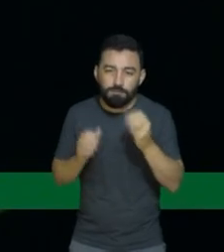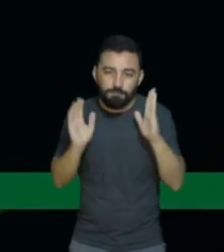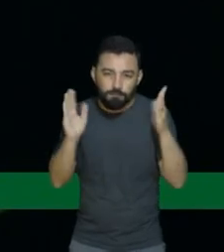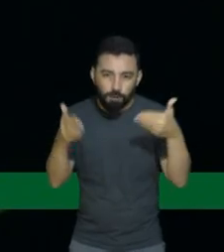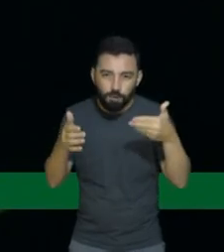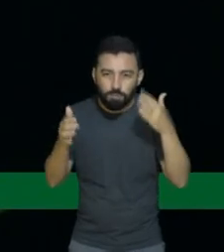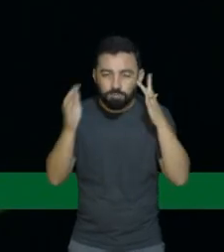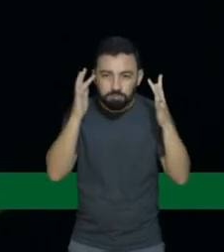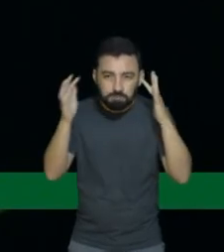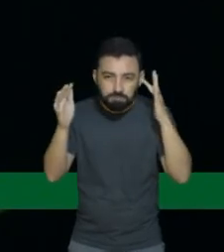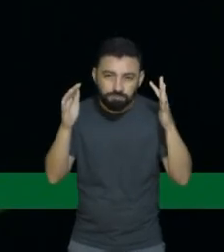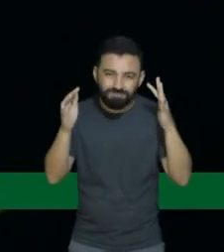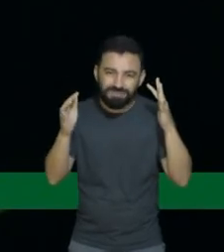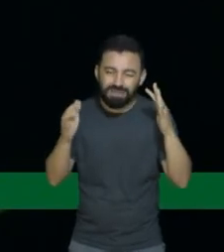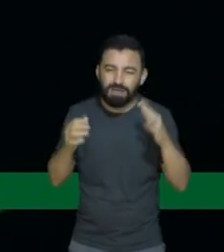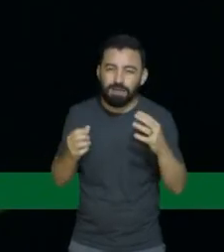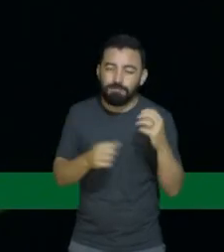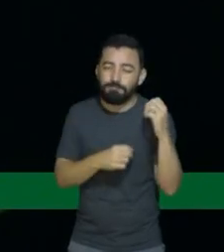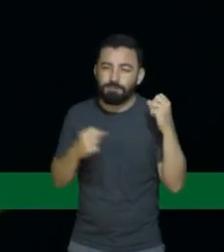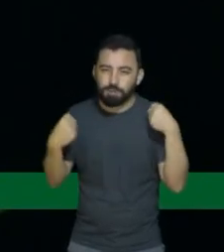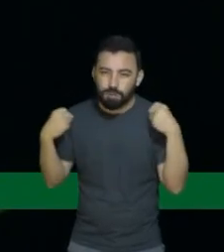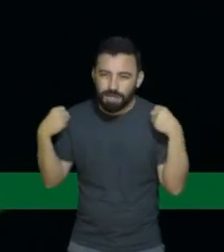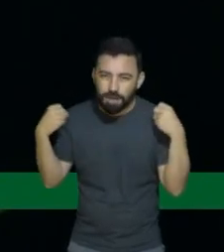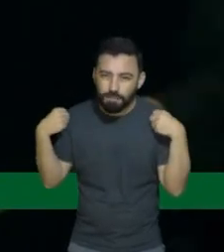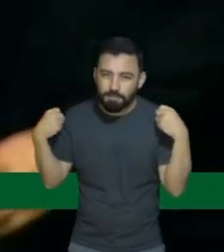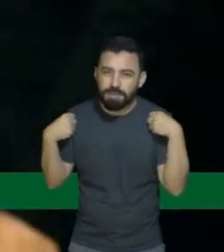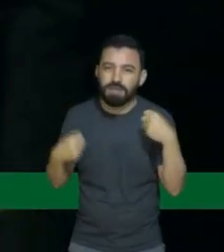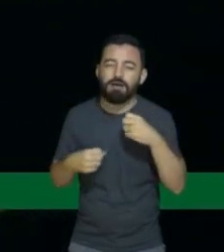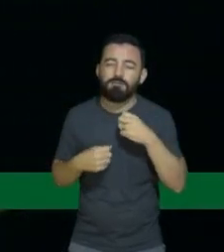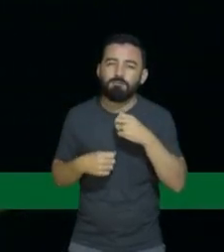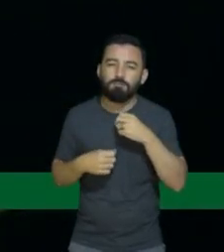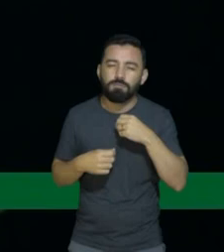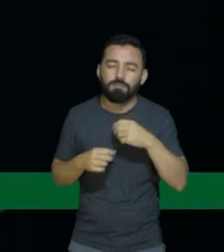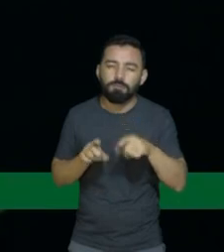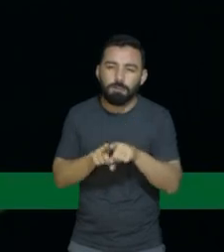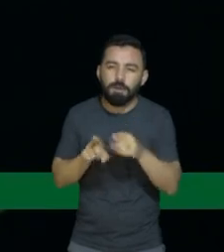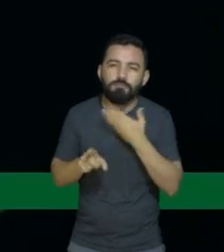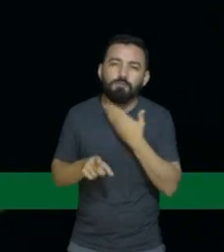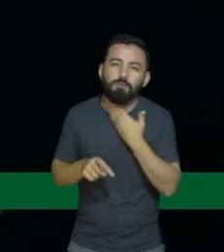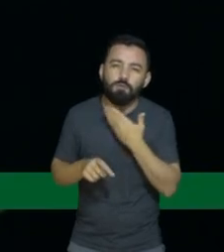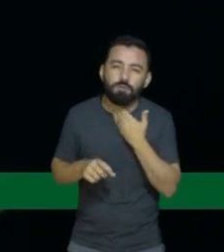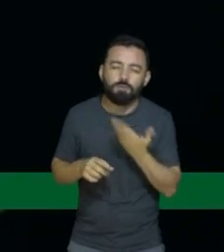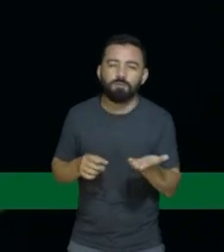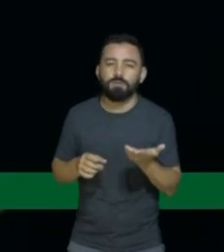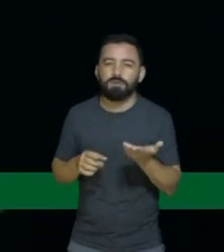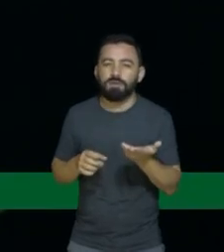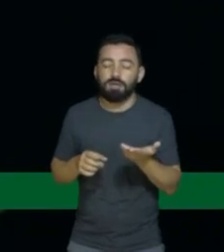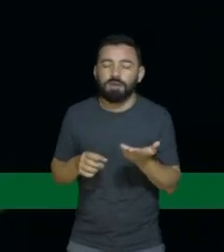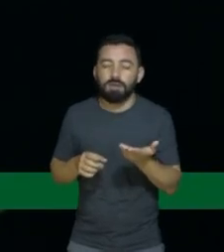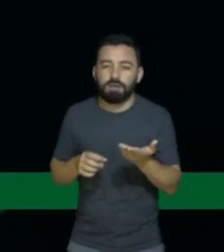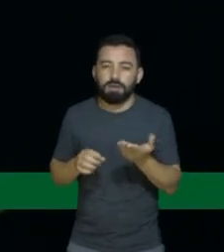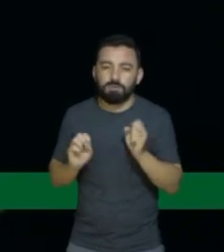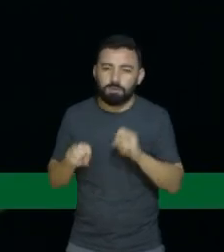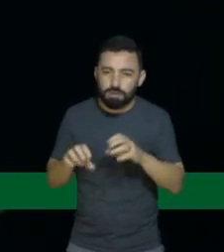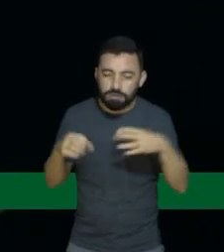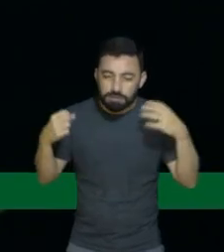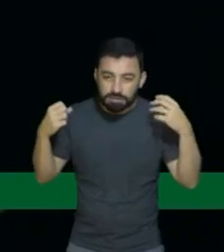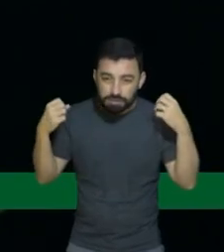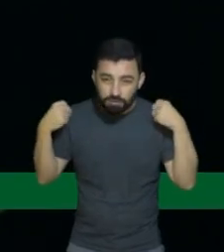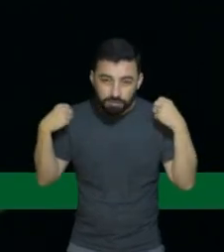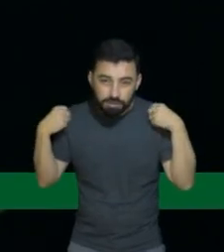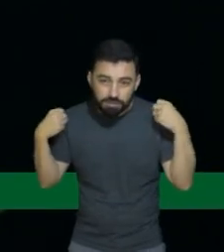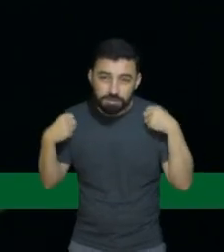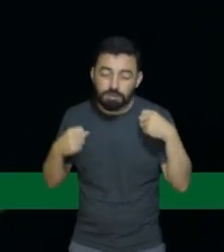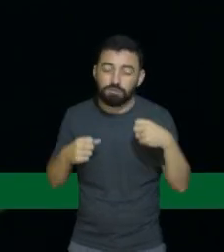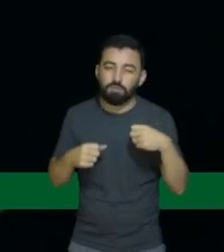Neurologia fisioterapia fonoterapia educação física psicologia nutrição